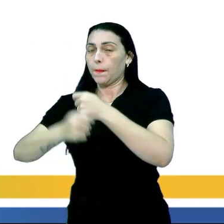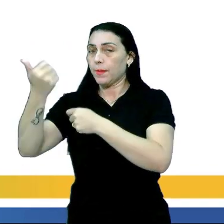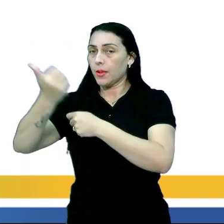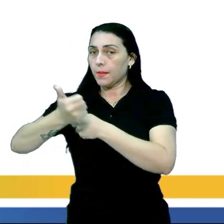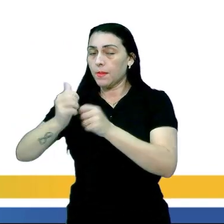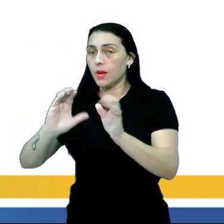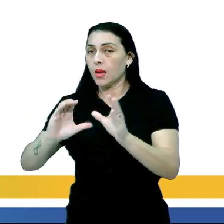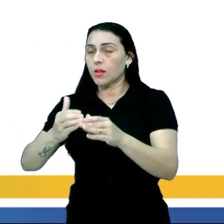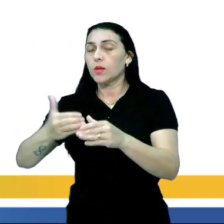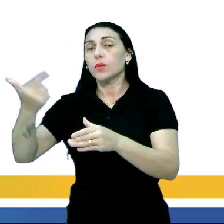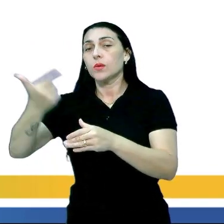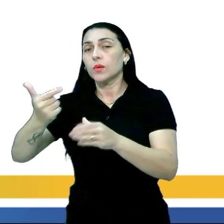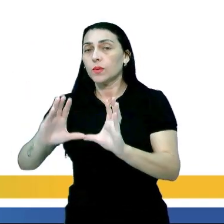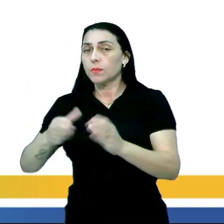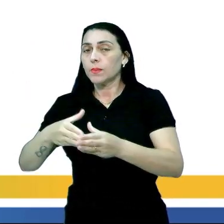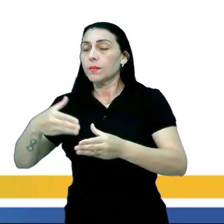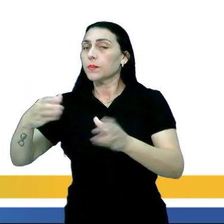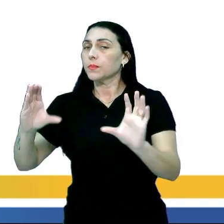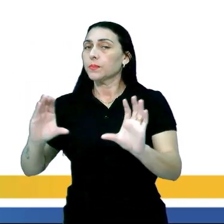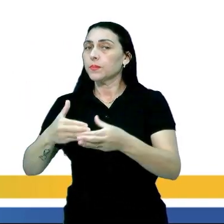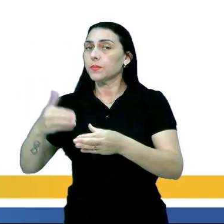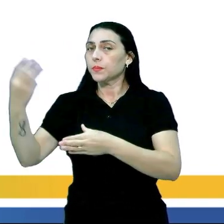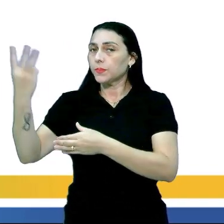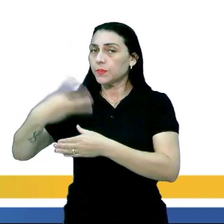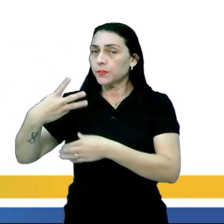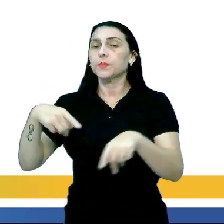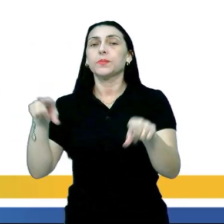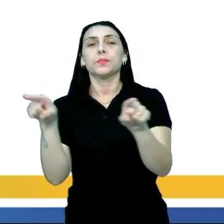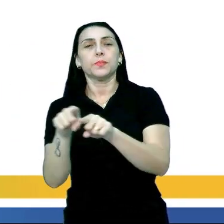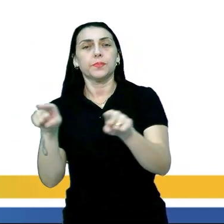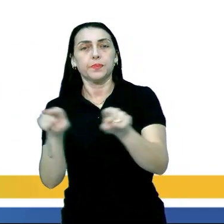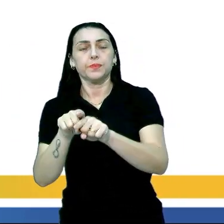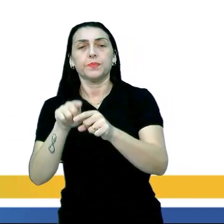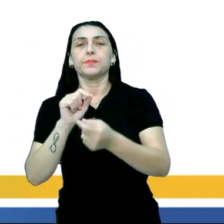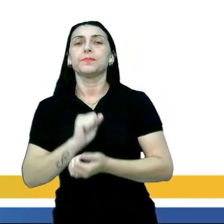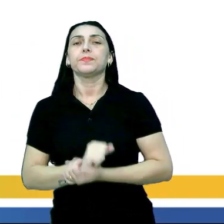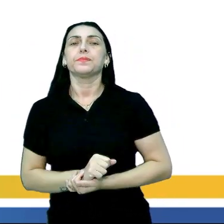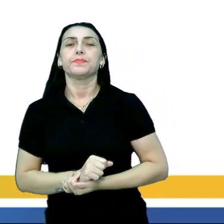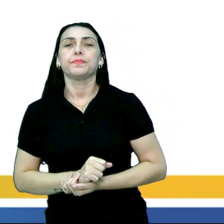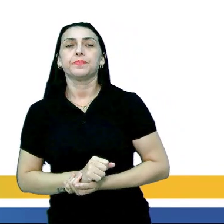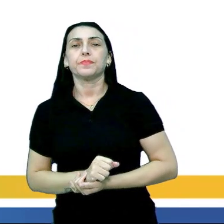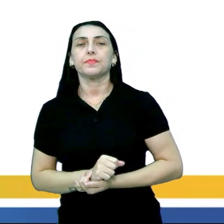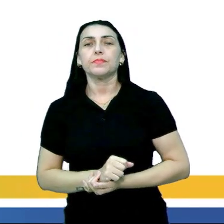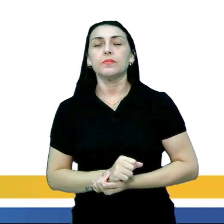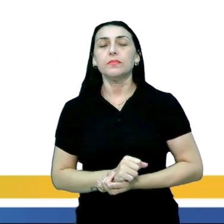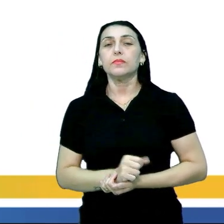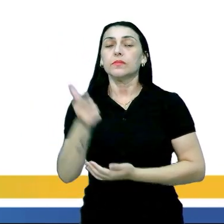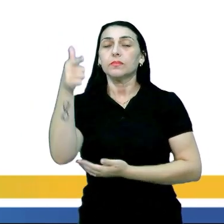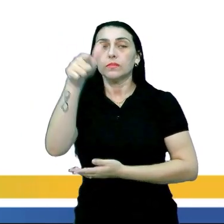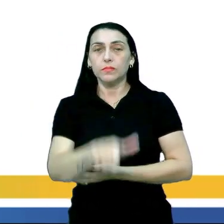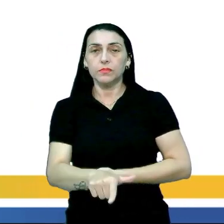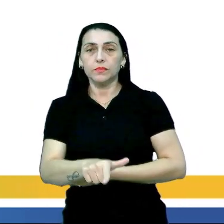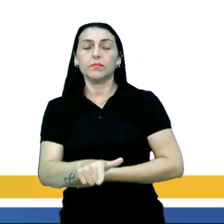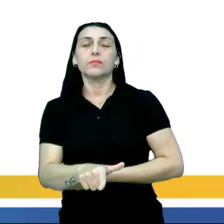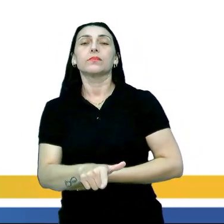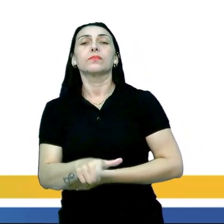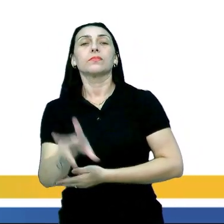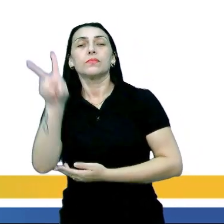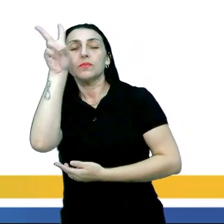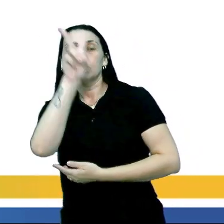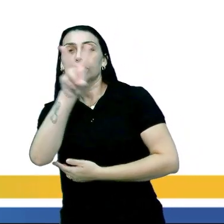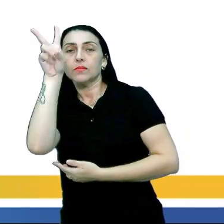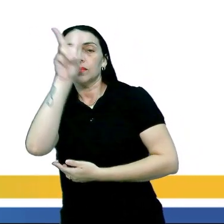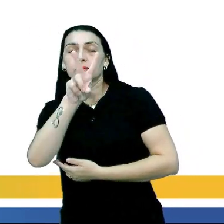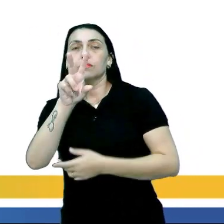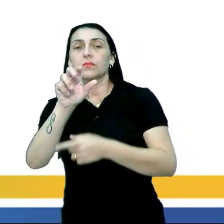setor primário, setor secundário e também com o setor terciário. Novamente, enfatizar